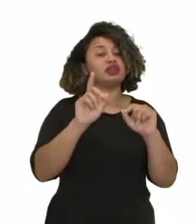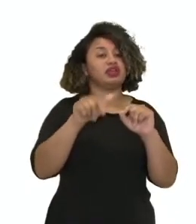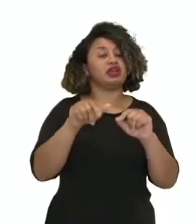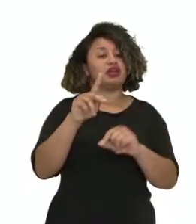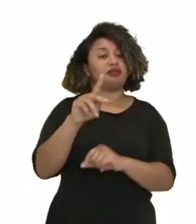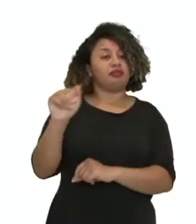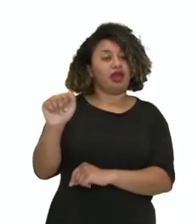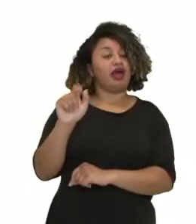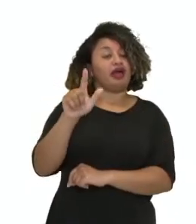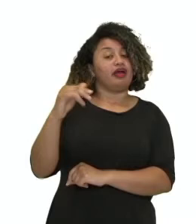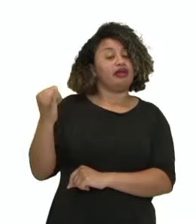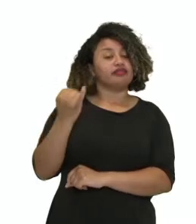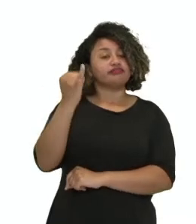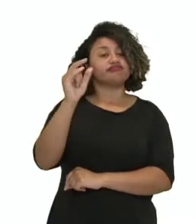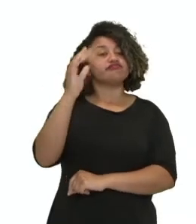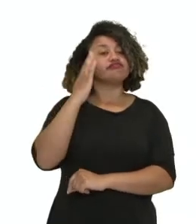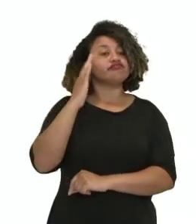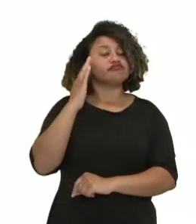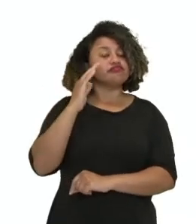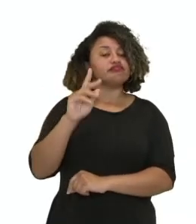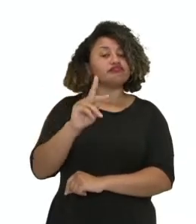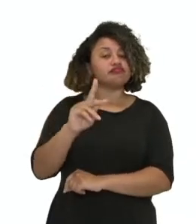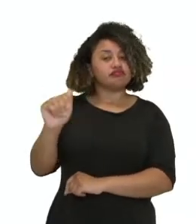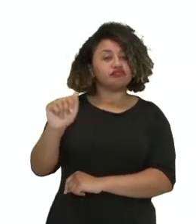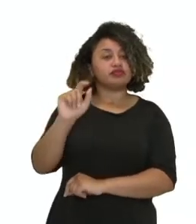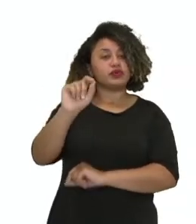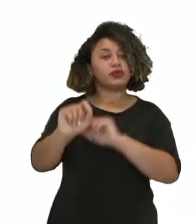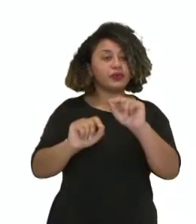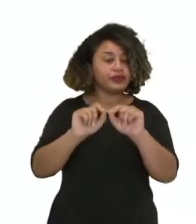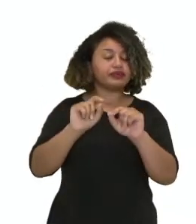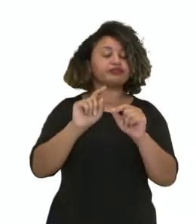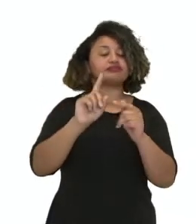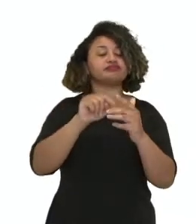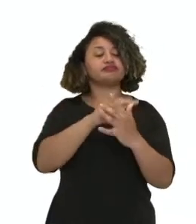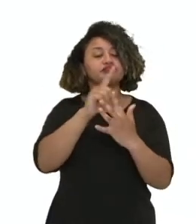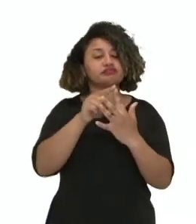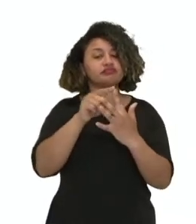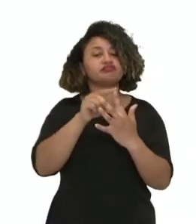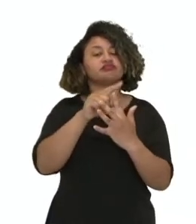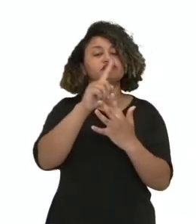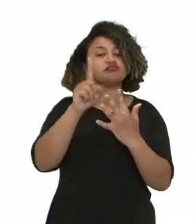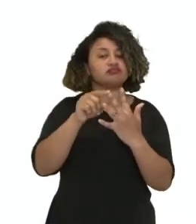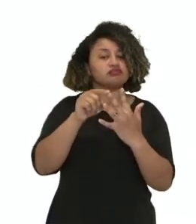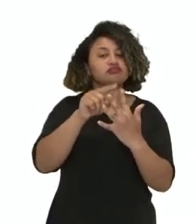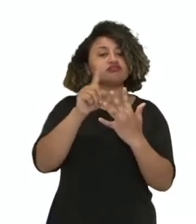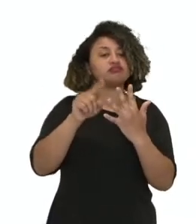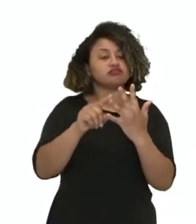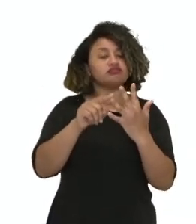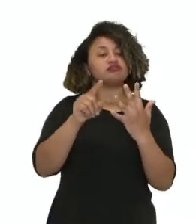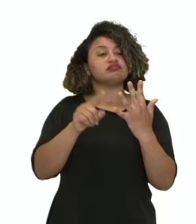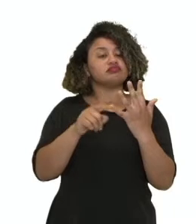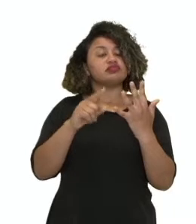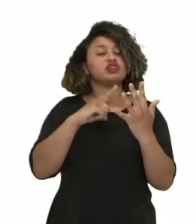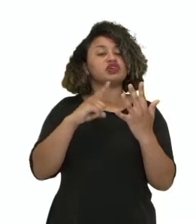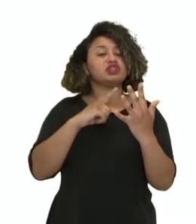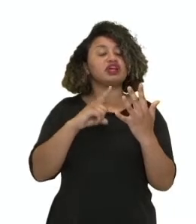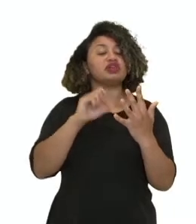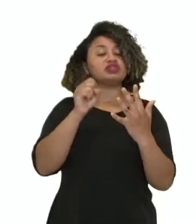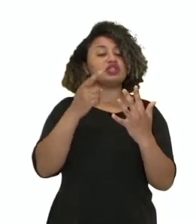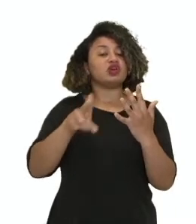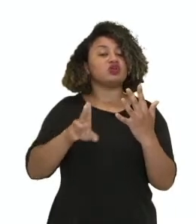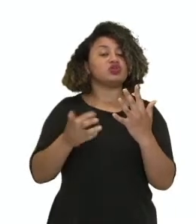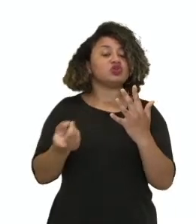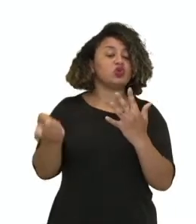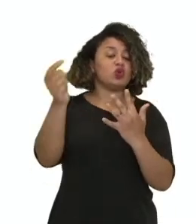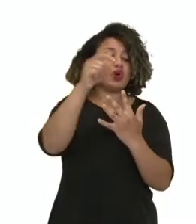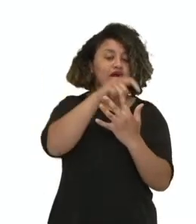PA. Lembre-se que em uma PA, né, o próximo termo é obtido usando o anterior.